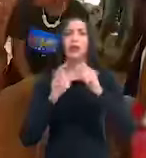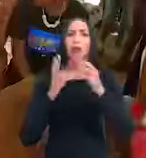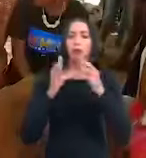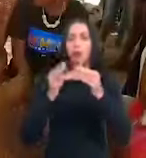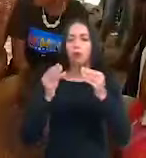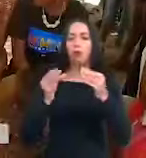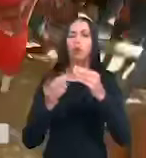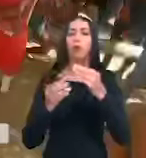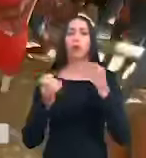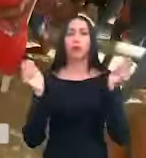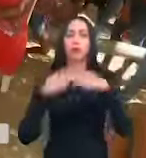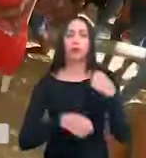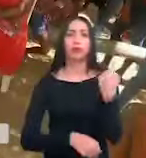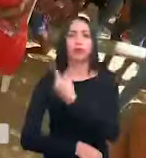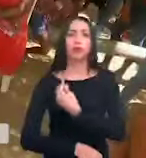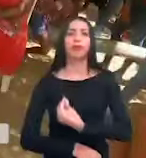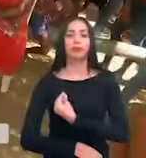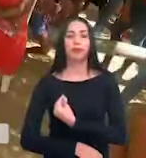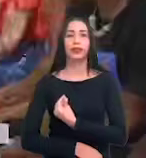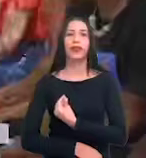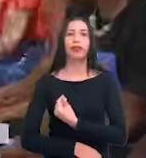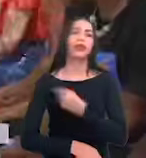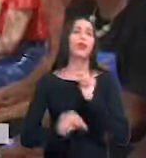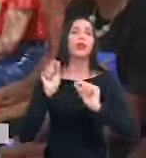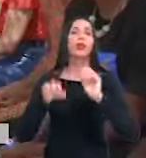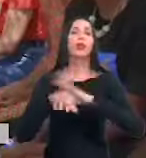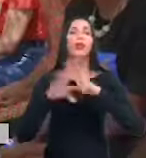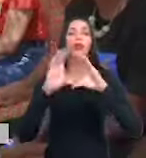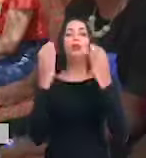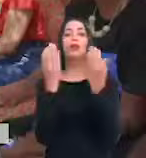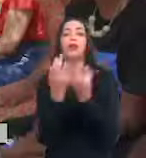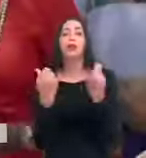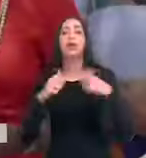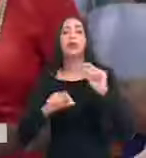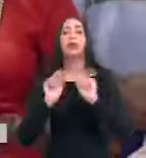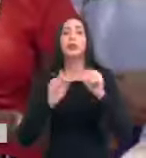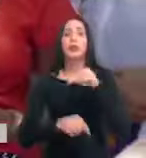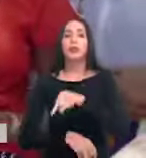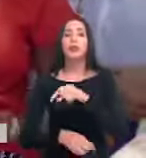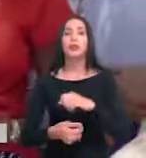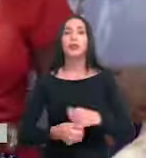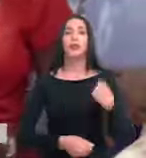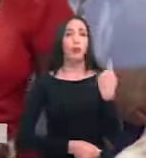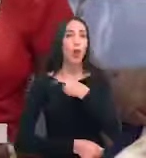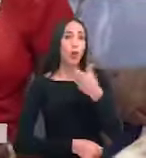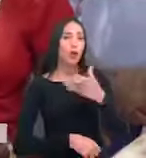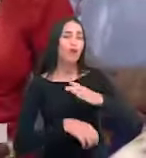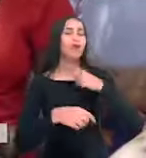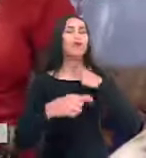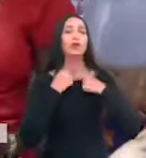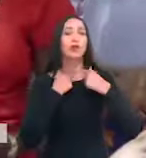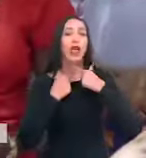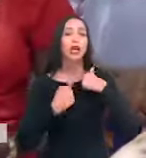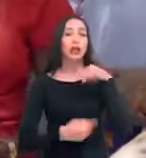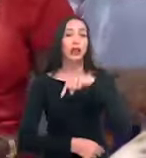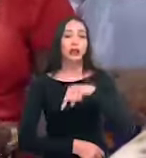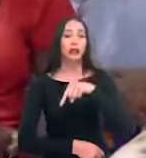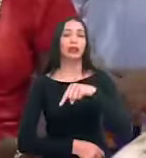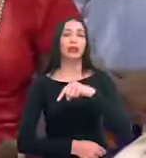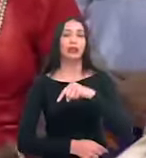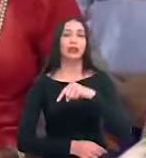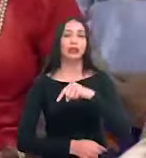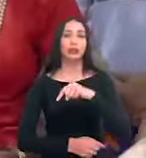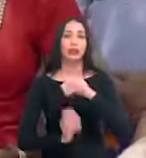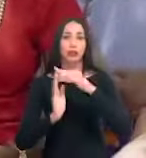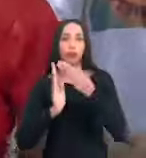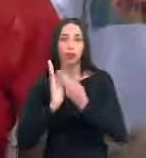para sobreviver. E o que a comunidade hoje ela mais reivindica? O que mais nós queremos aqui, nosso quilombo, é